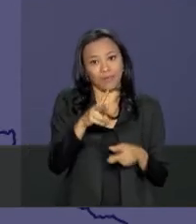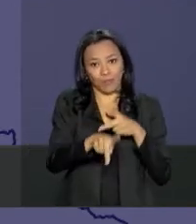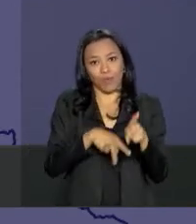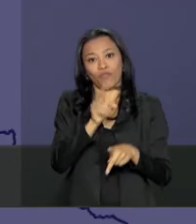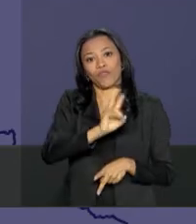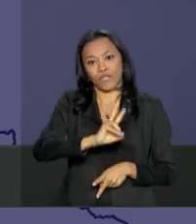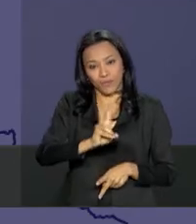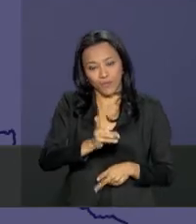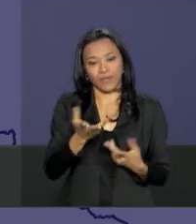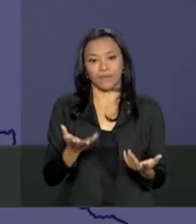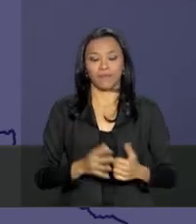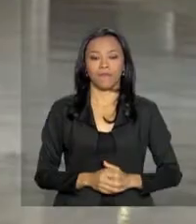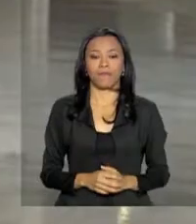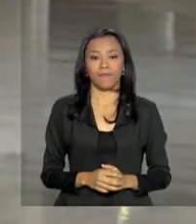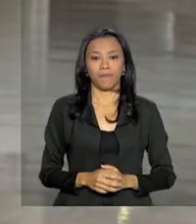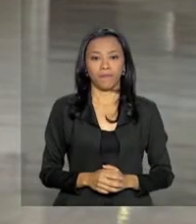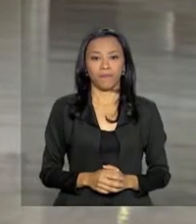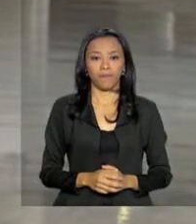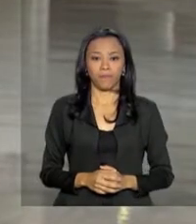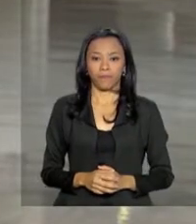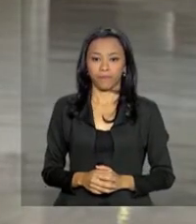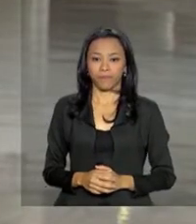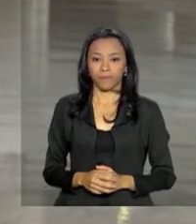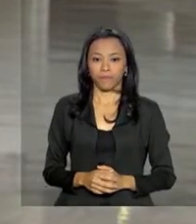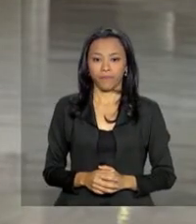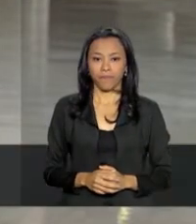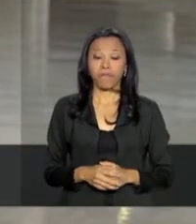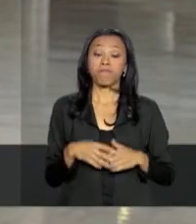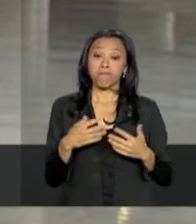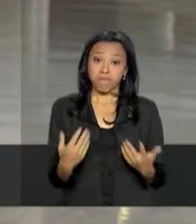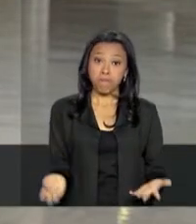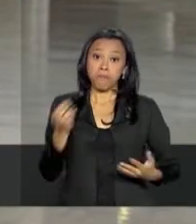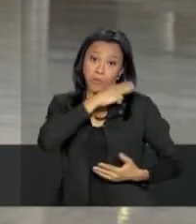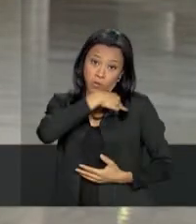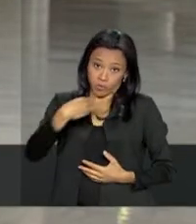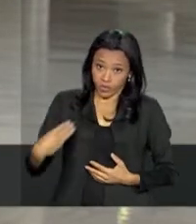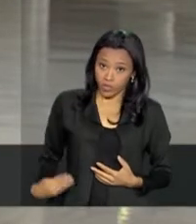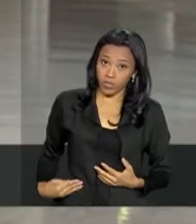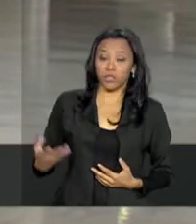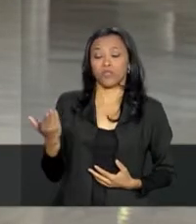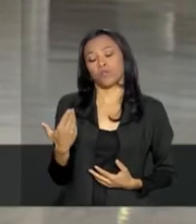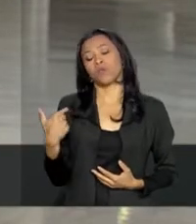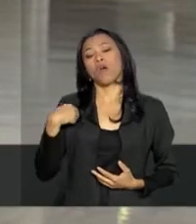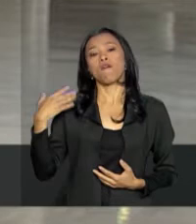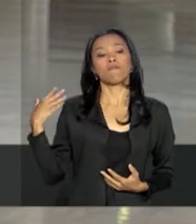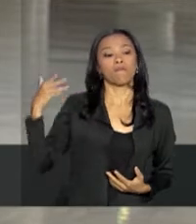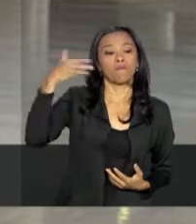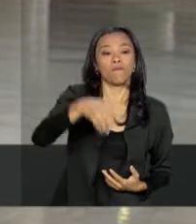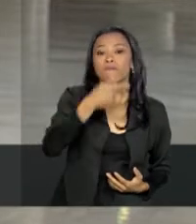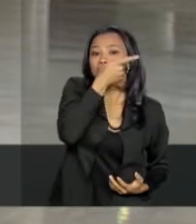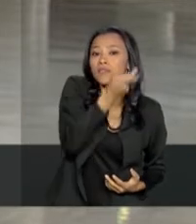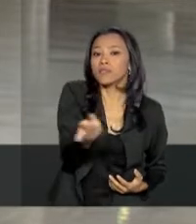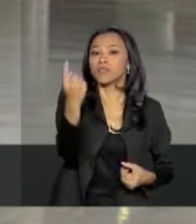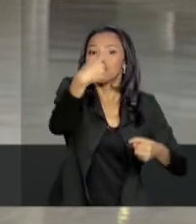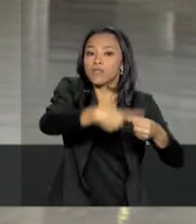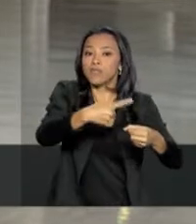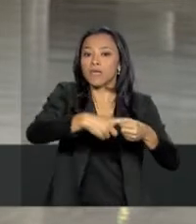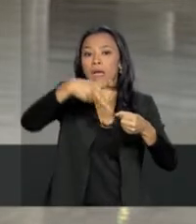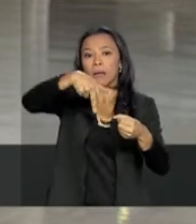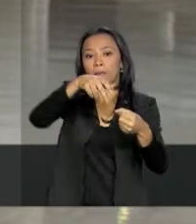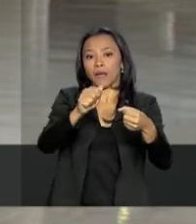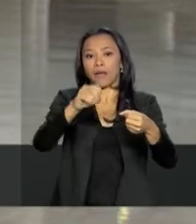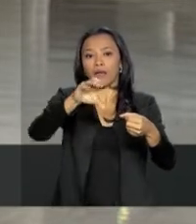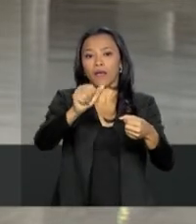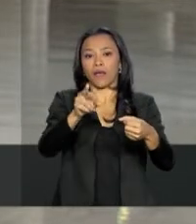para os nossos países eo ministro raul uma visita ao município de pacaraíma na manhã de hoje